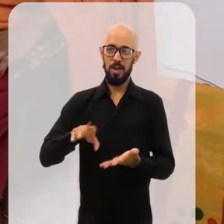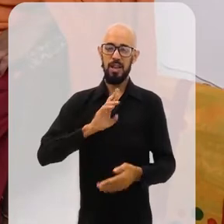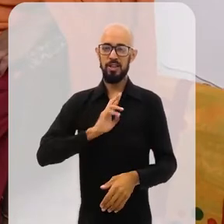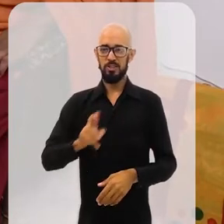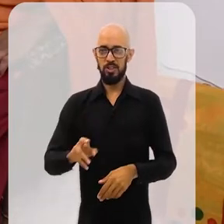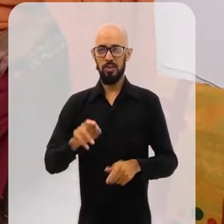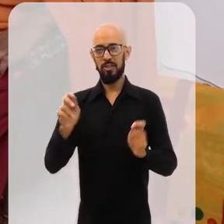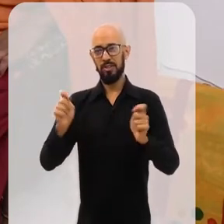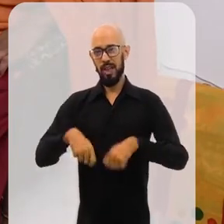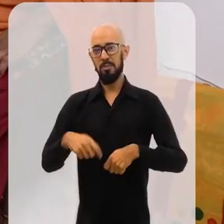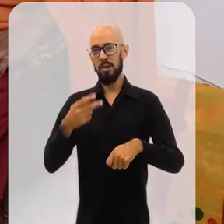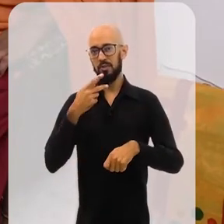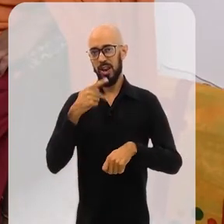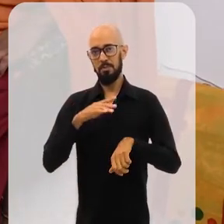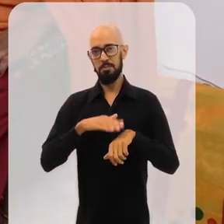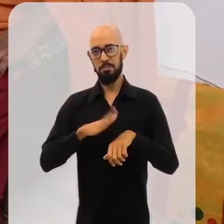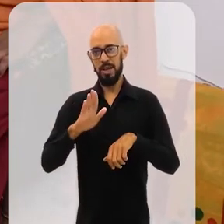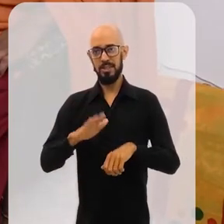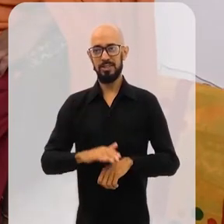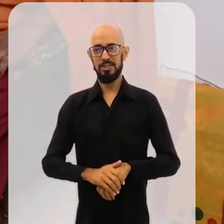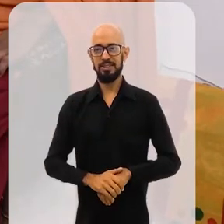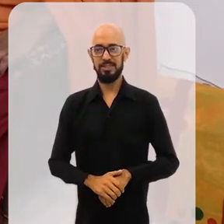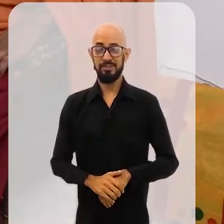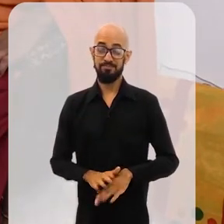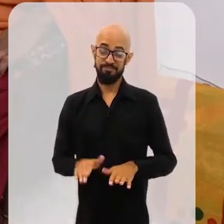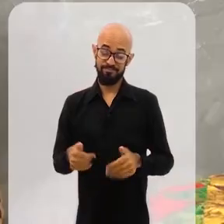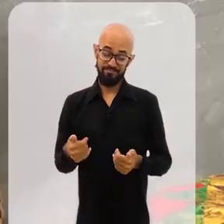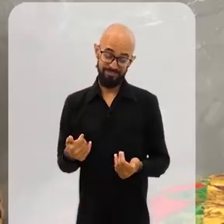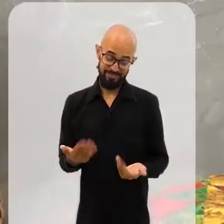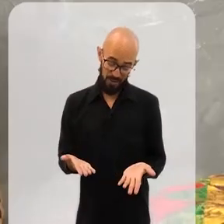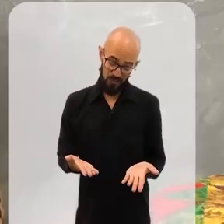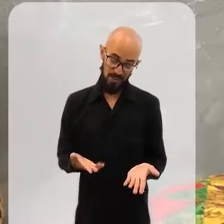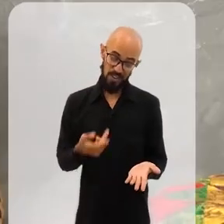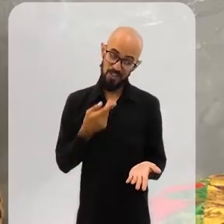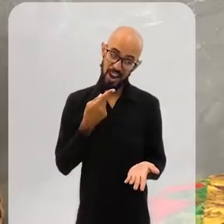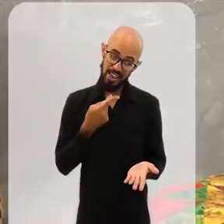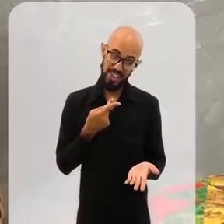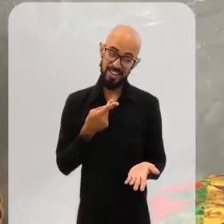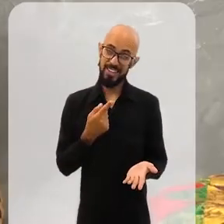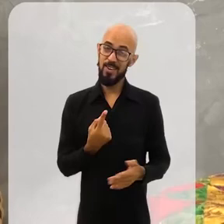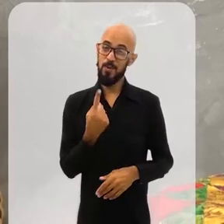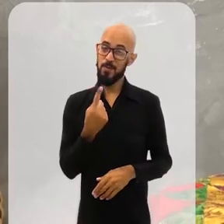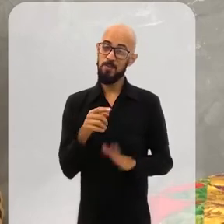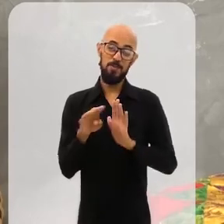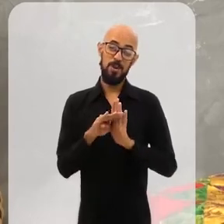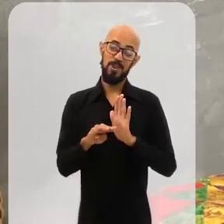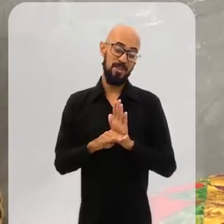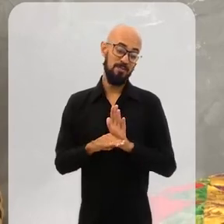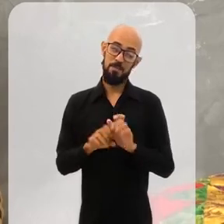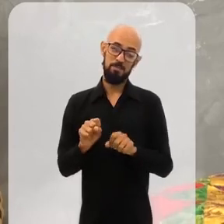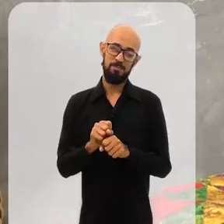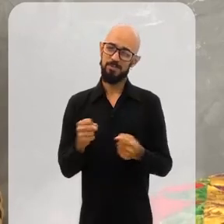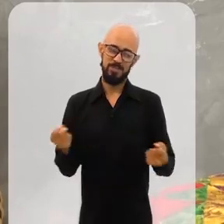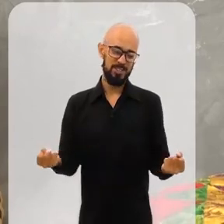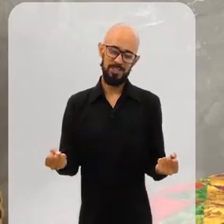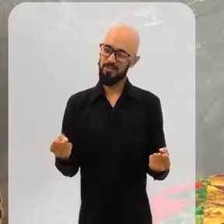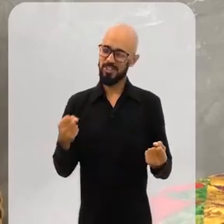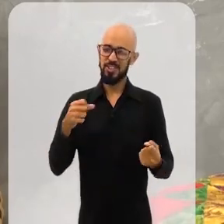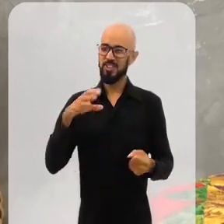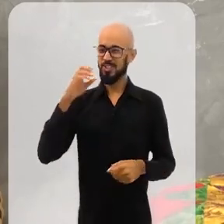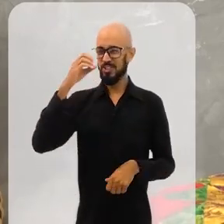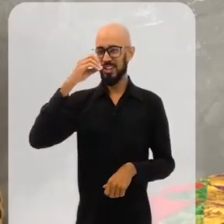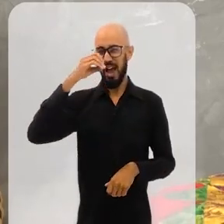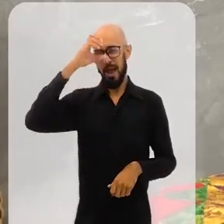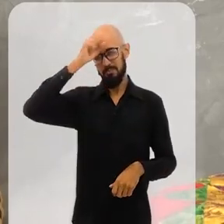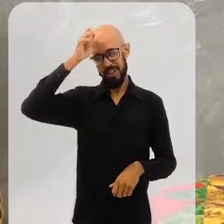religião e nós poderemos falar mais sobre isso. Ótimo. Bem, como eu disse, um programa só é impossível que a